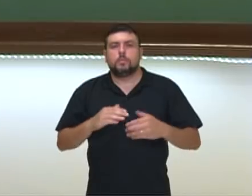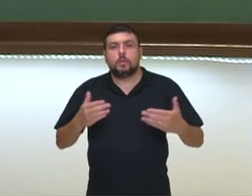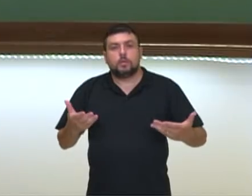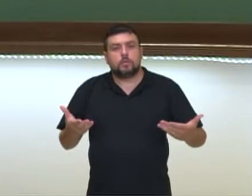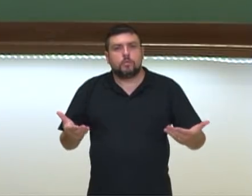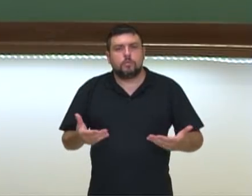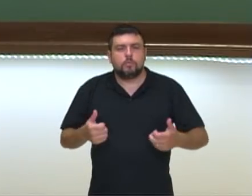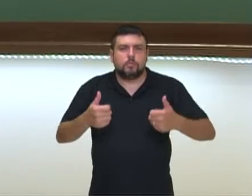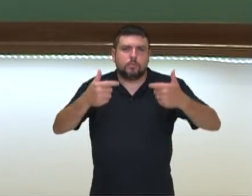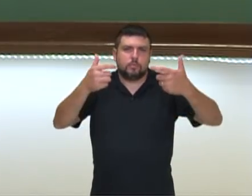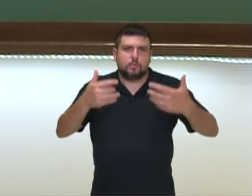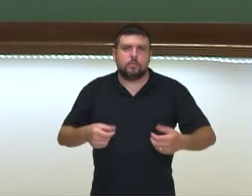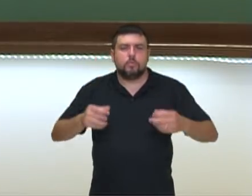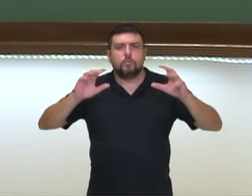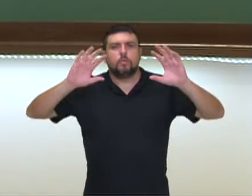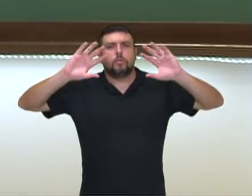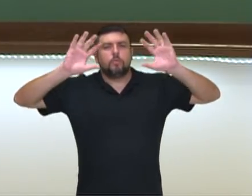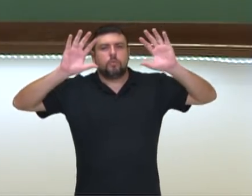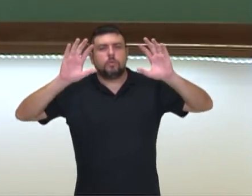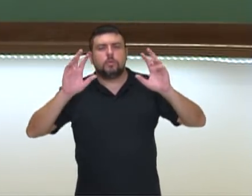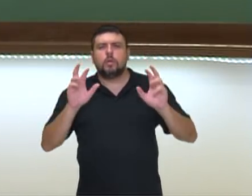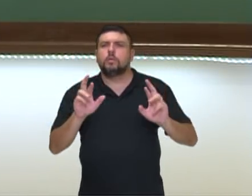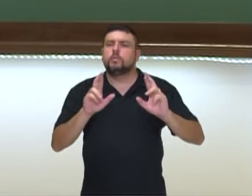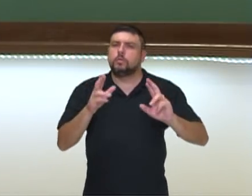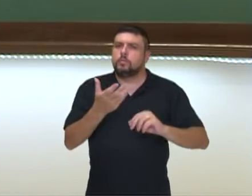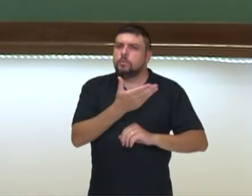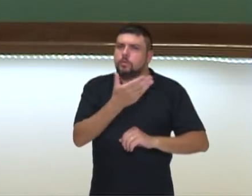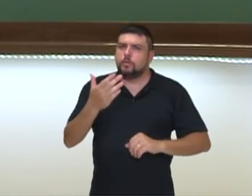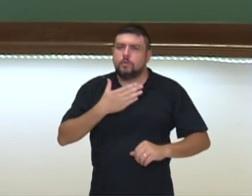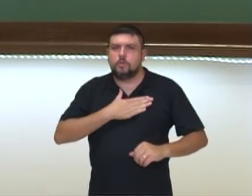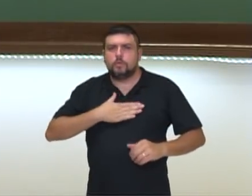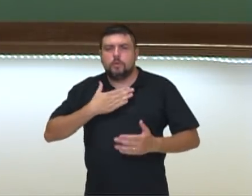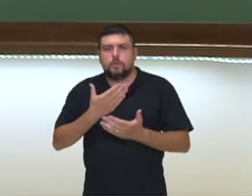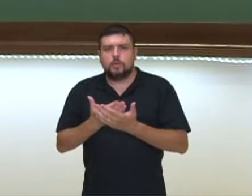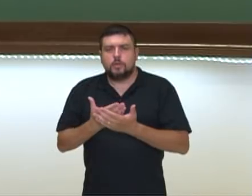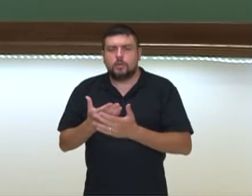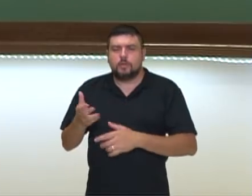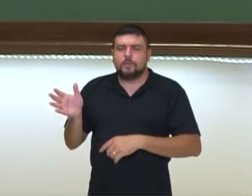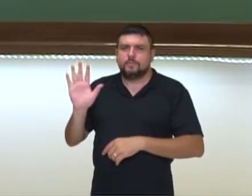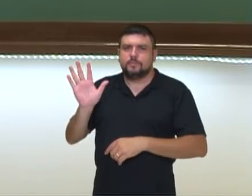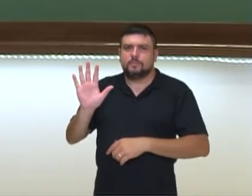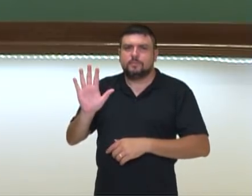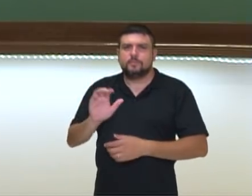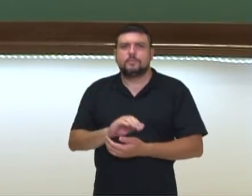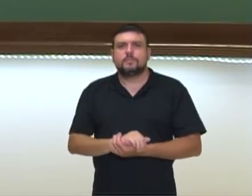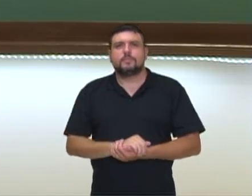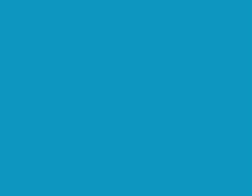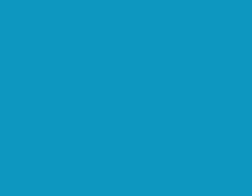voleibol. Espero que vocês tenham gostado dessa aula e até a próxima.